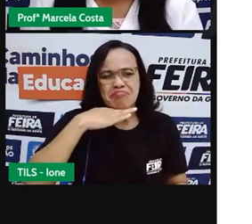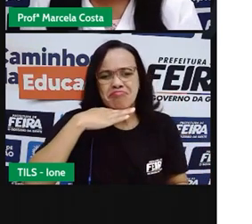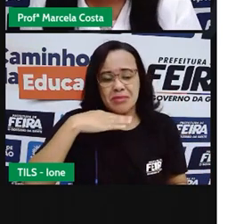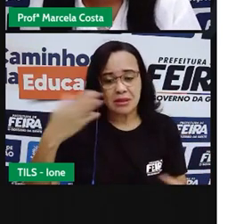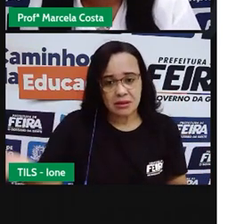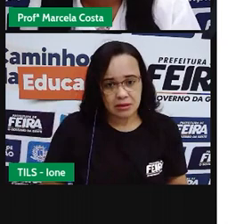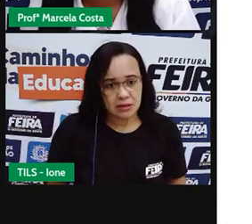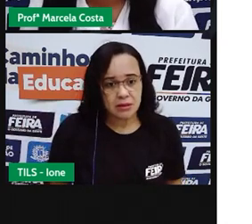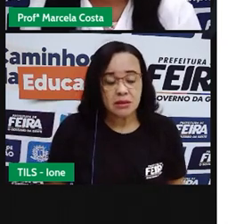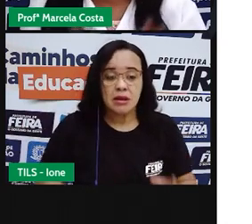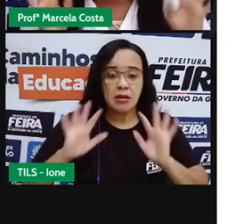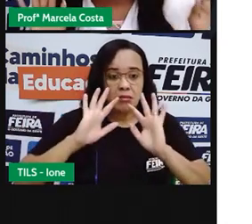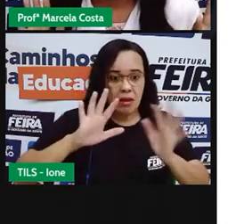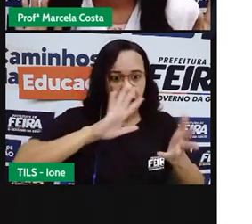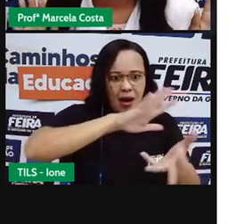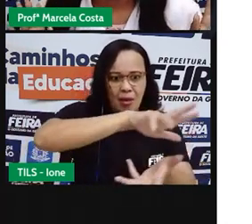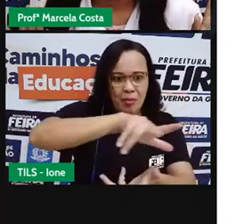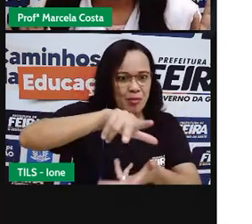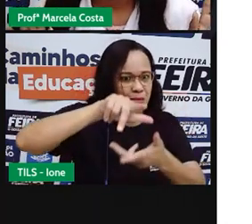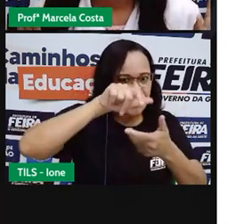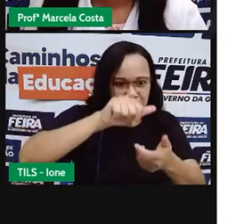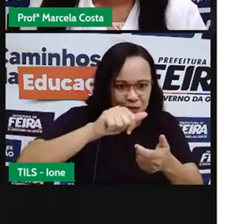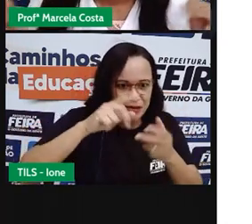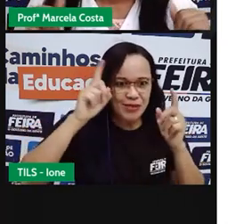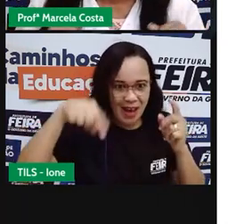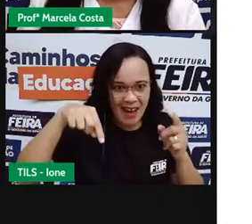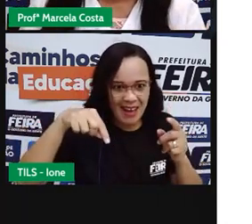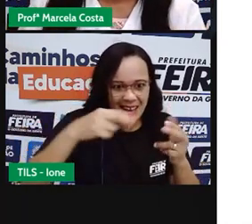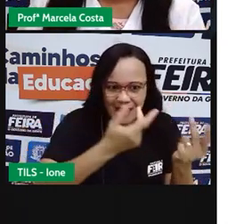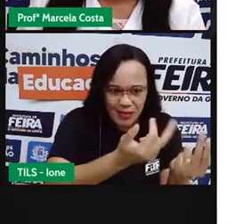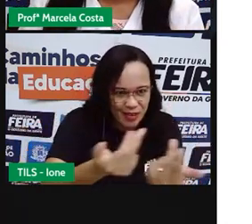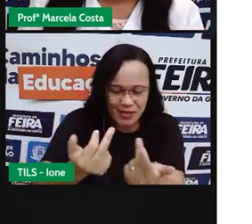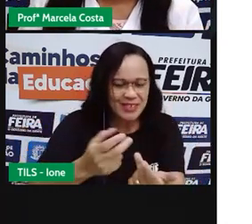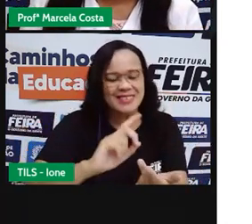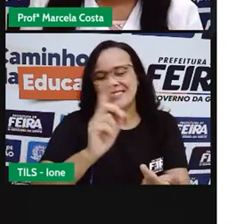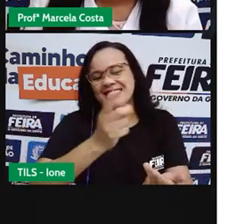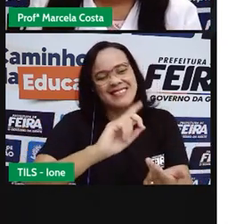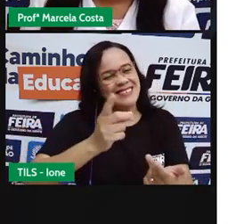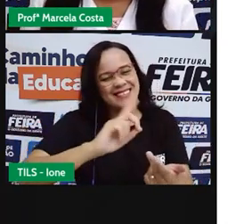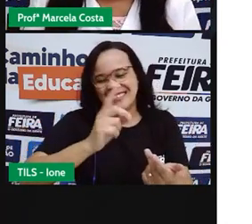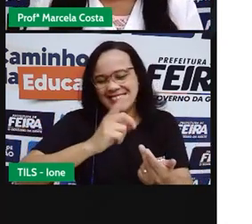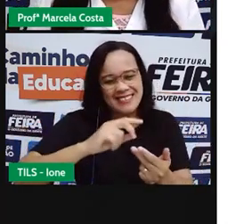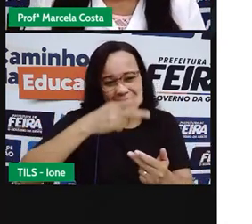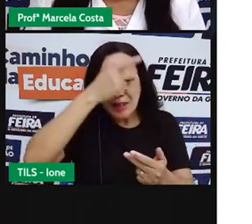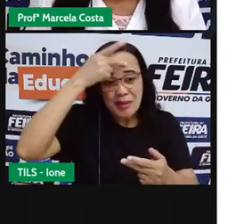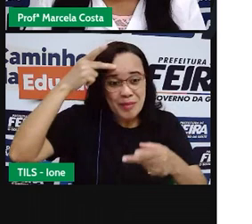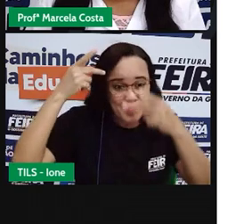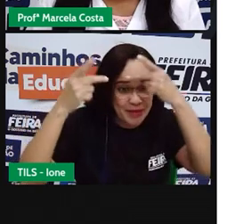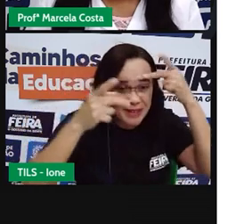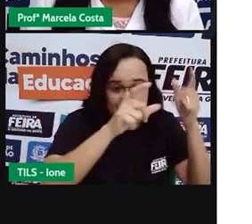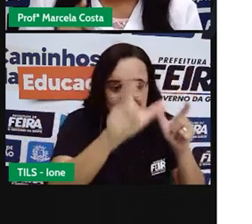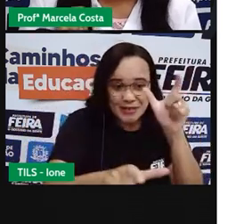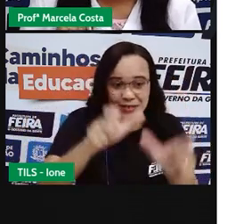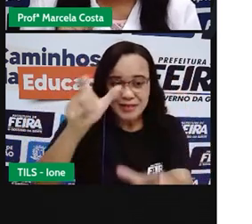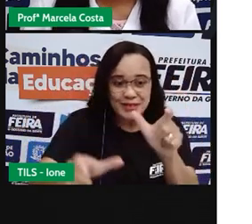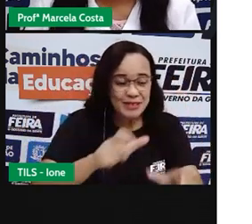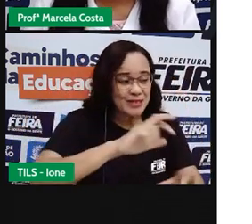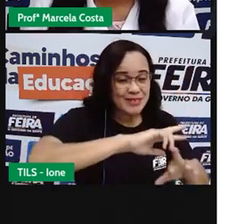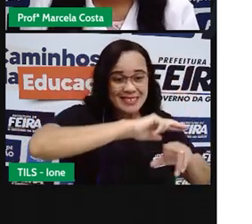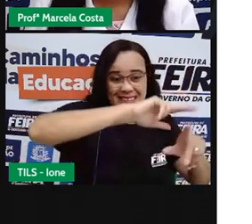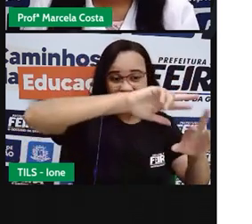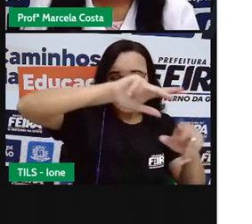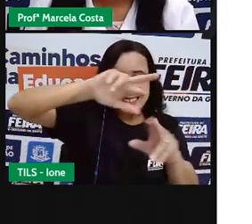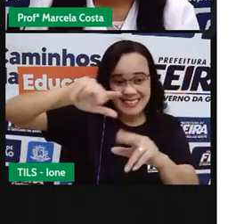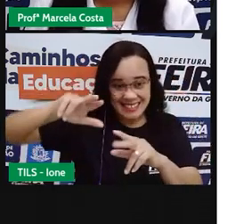Mas o mundo não é assim. Ainda bem, né? As pessoas são diferentes umas das outras. E elas precisam